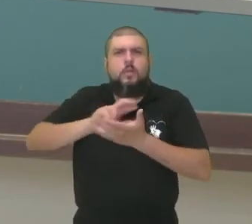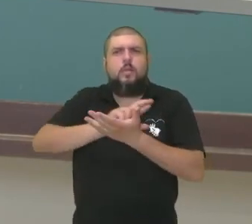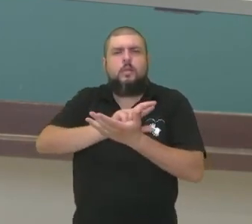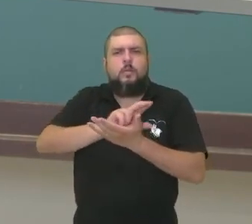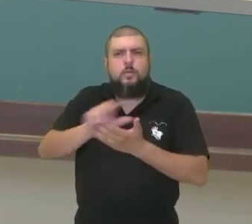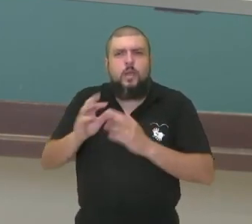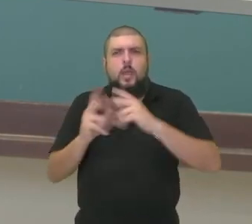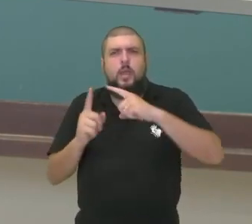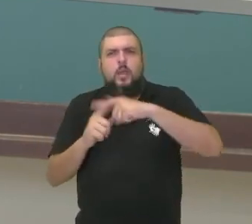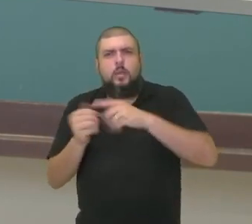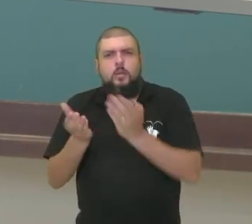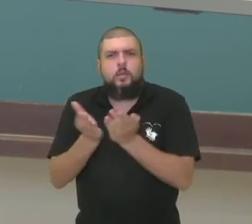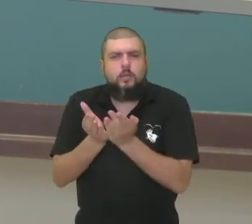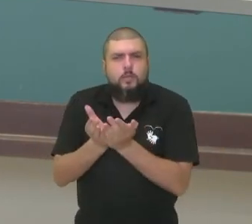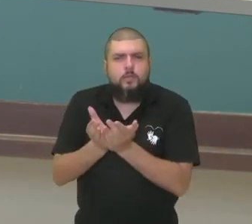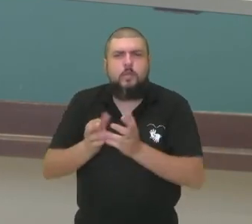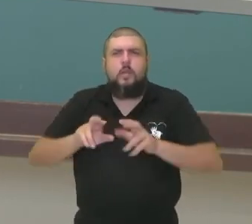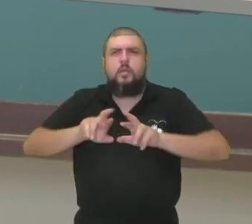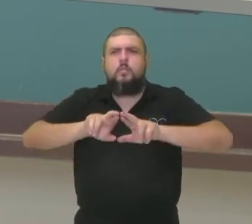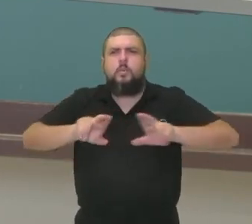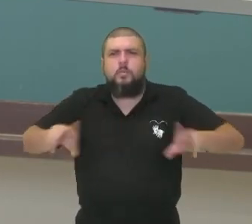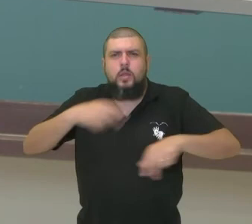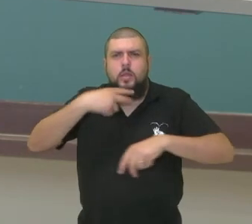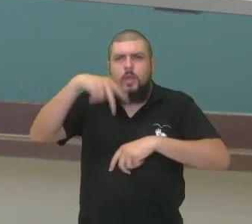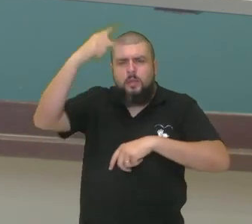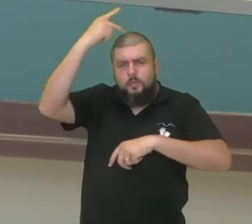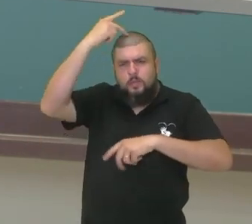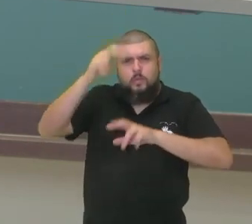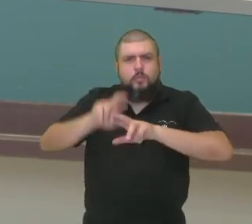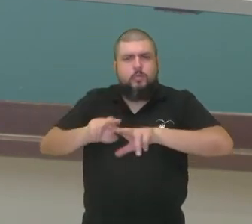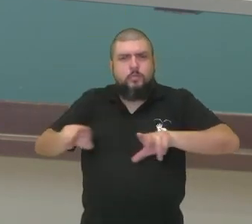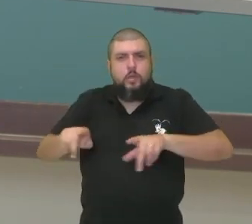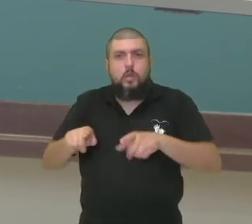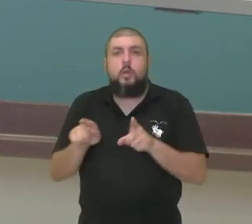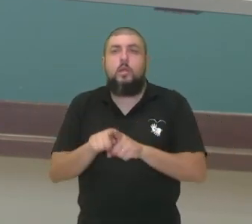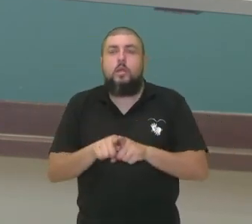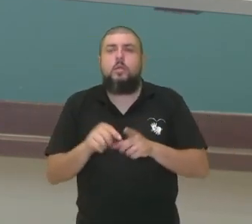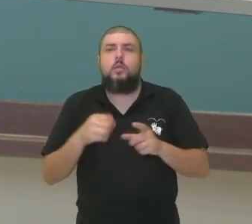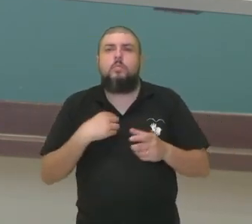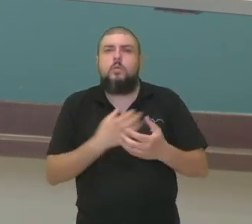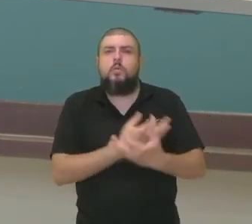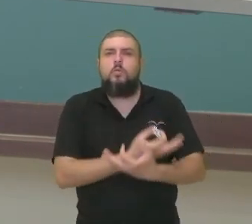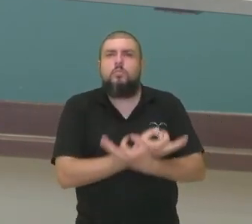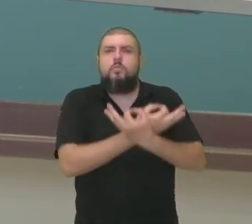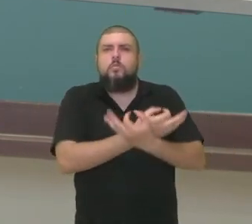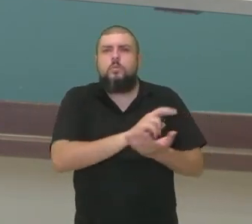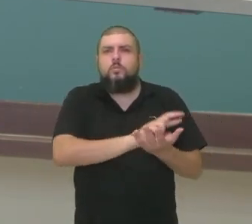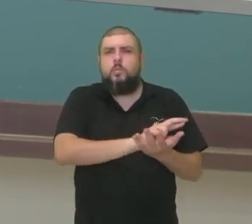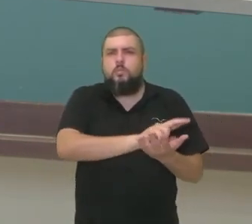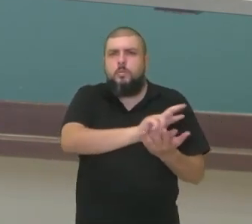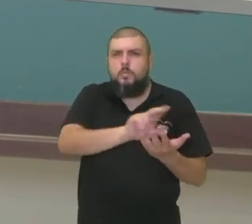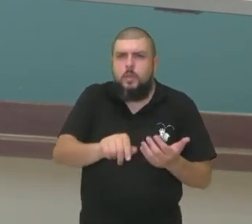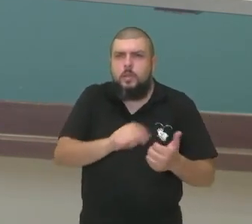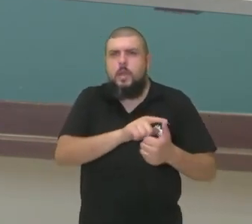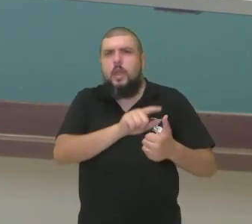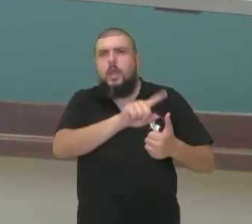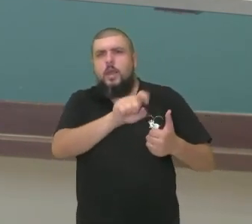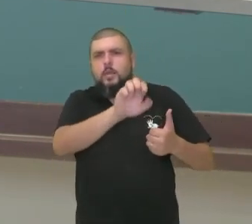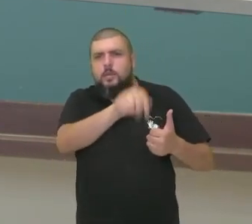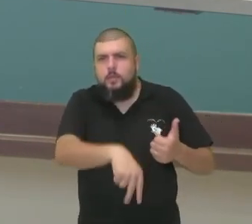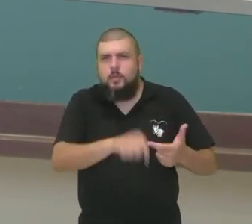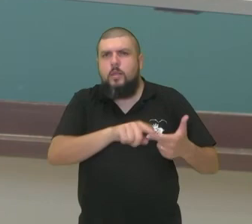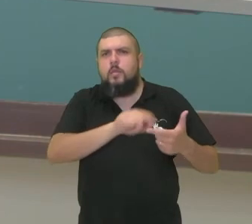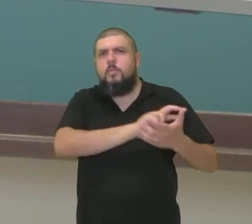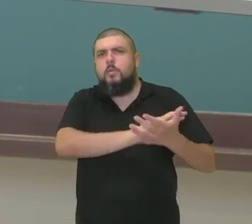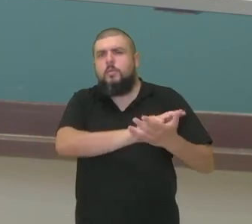igrejas evangélicas pentecostais e históricas. Da mesma forma tem o Zen budismo, o budismo tibetano, que é o caso aqui,